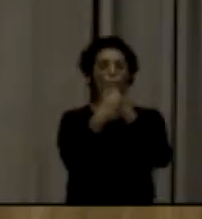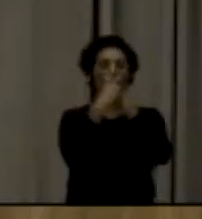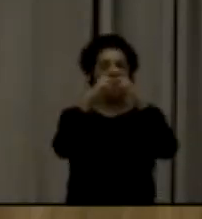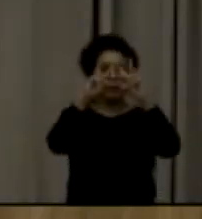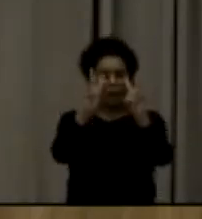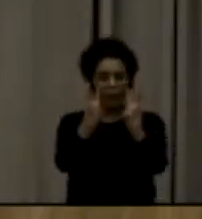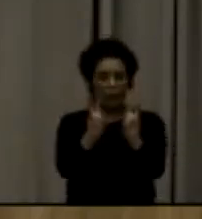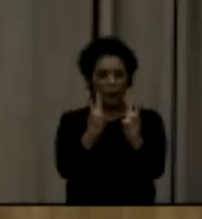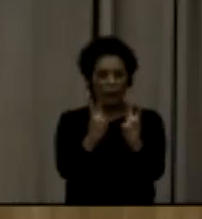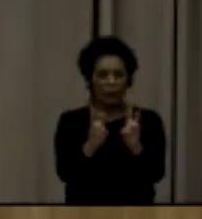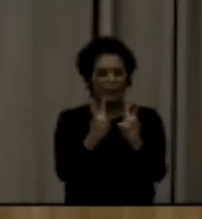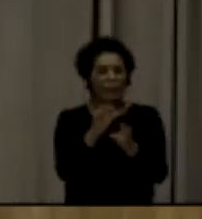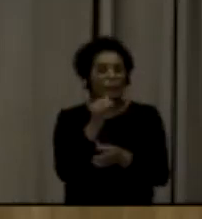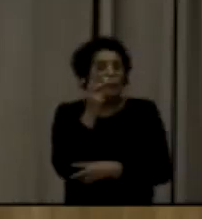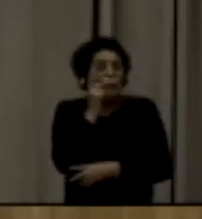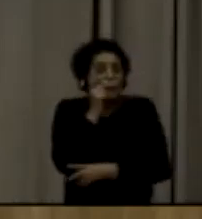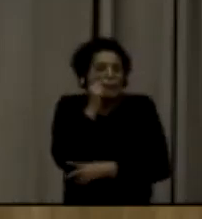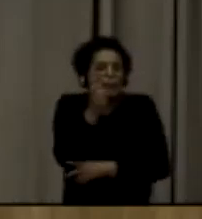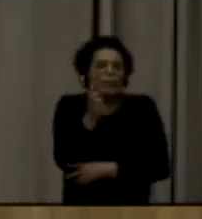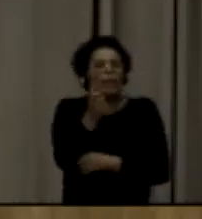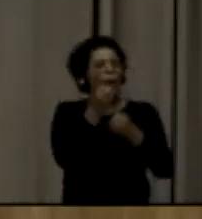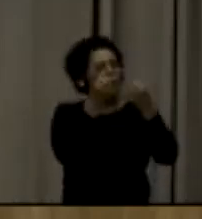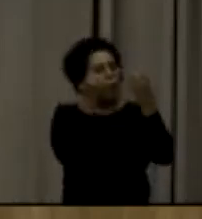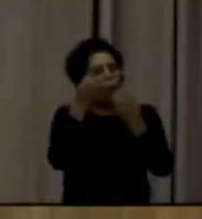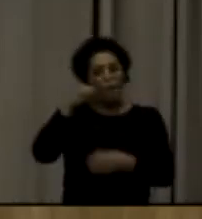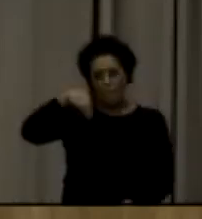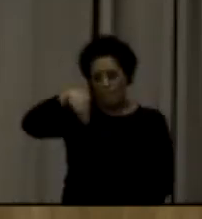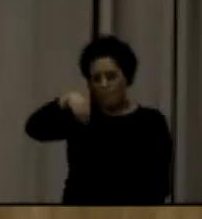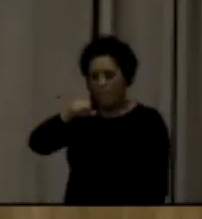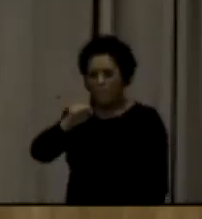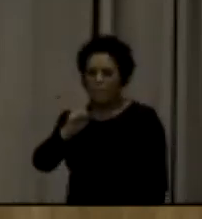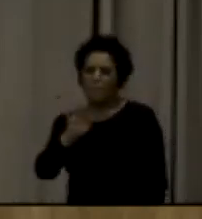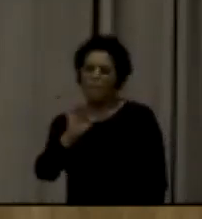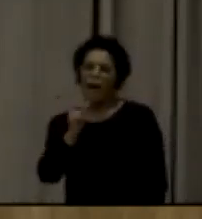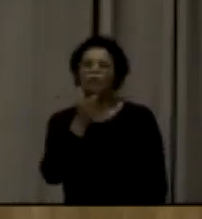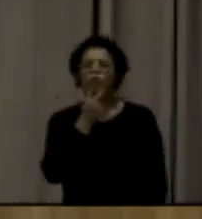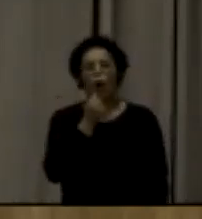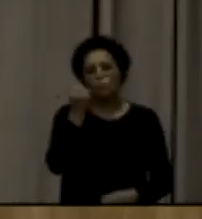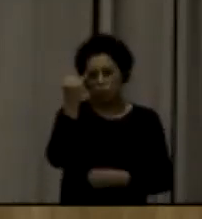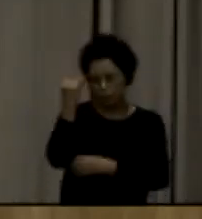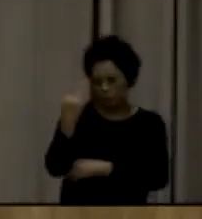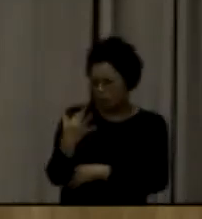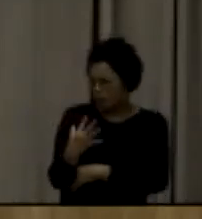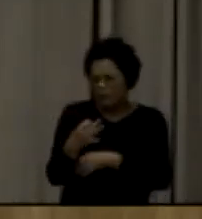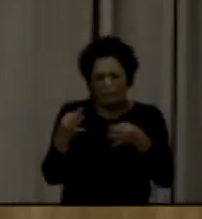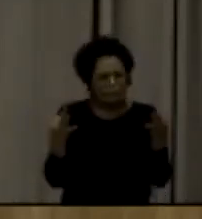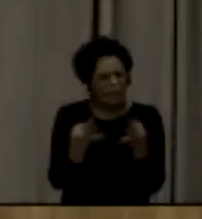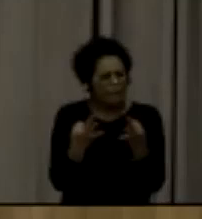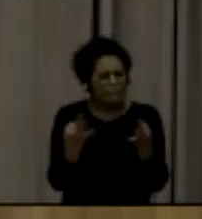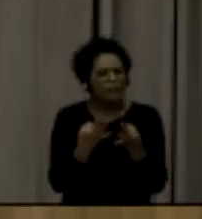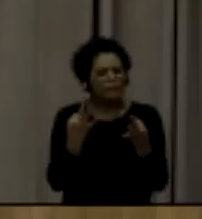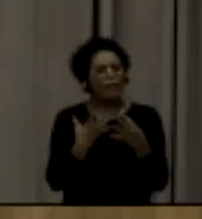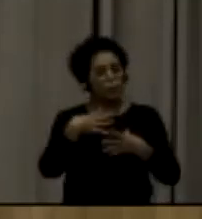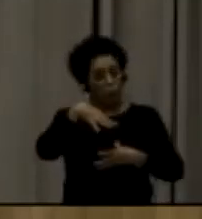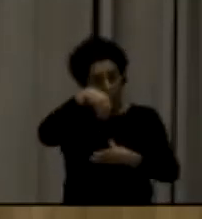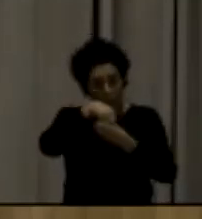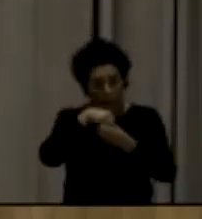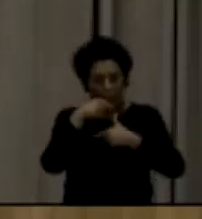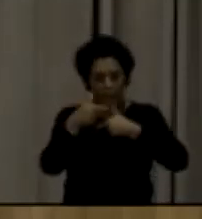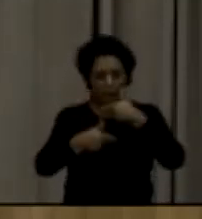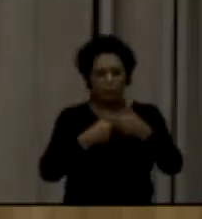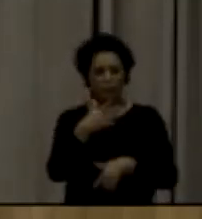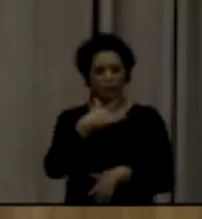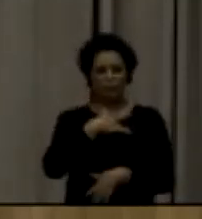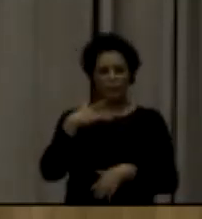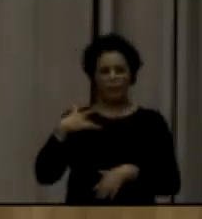interessante. Eu acho que Mário Robles explicou muito bem esse tema e eu participo em algo que faz parte da fragmentação do sistema da saúde